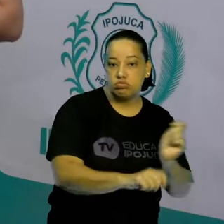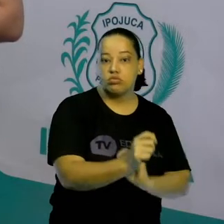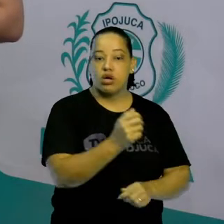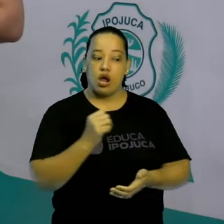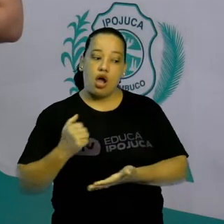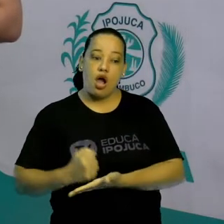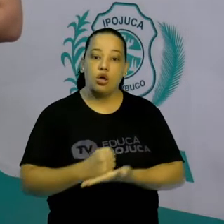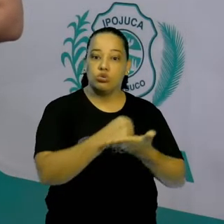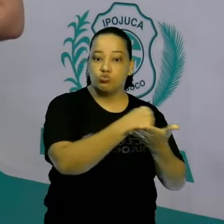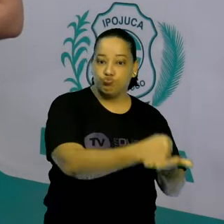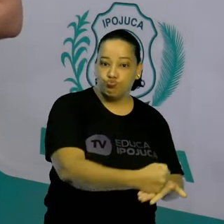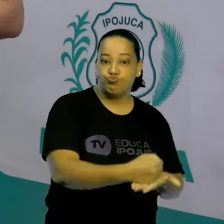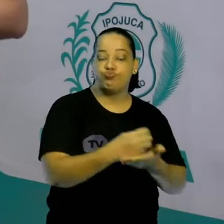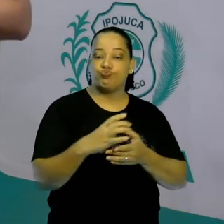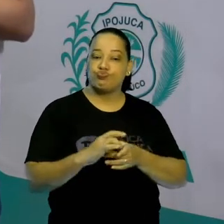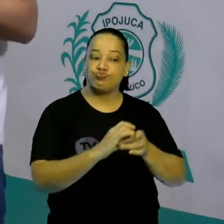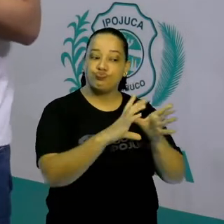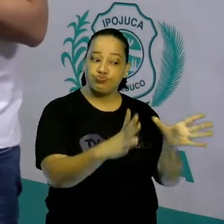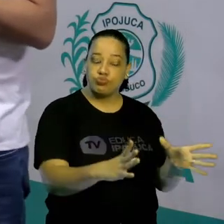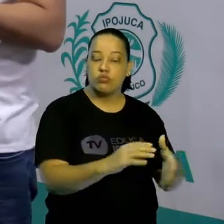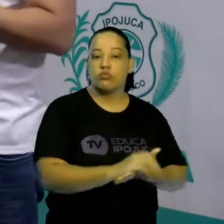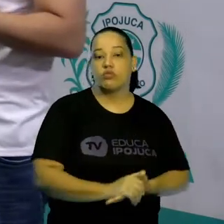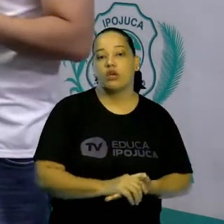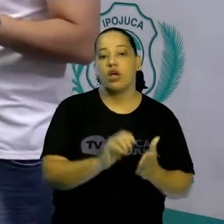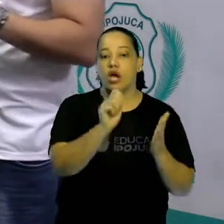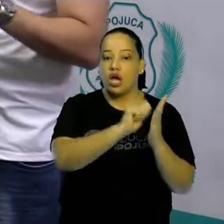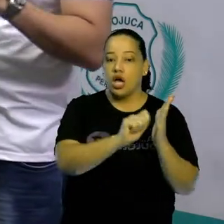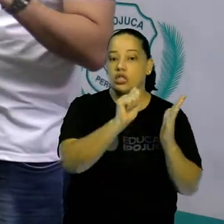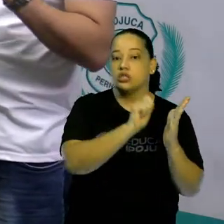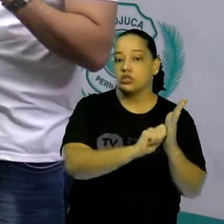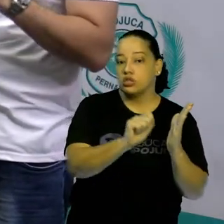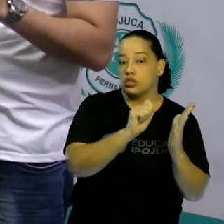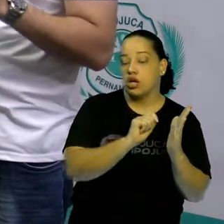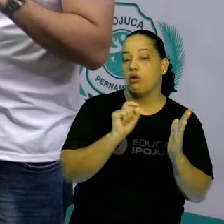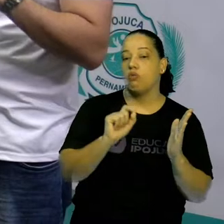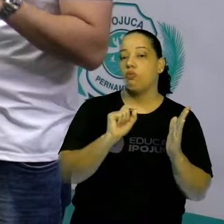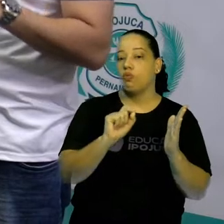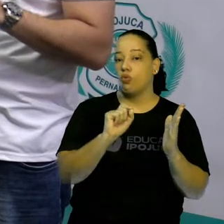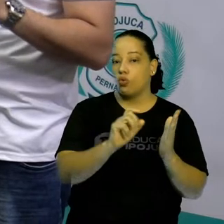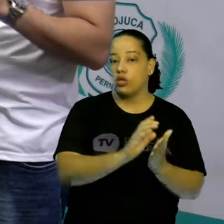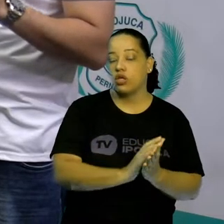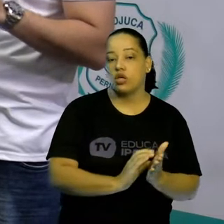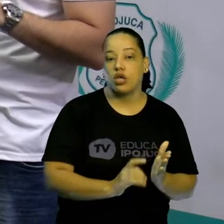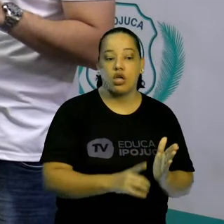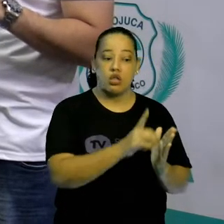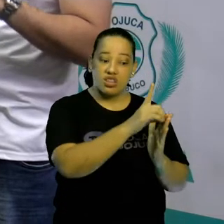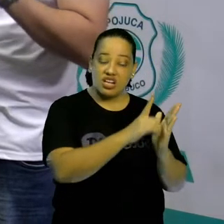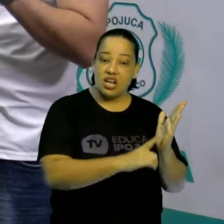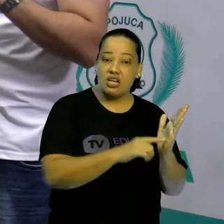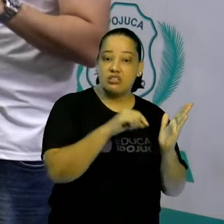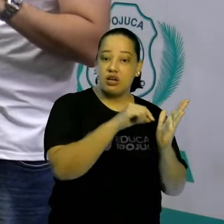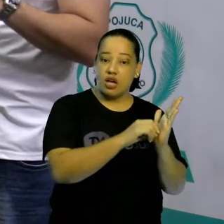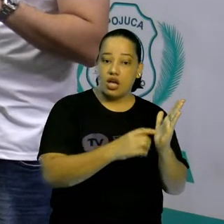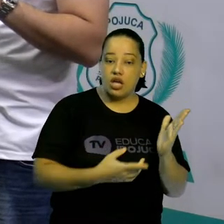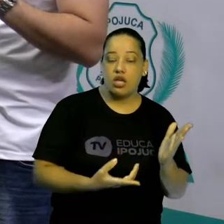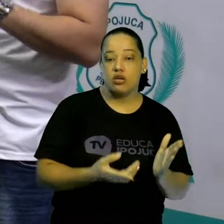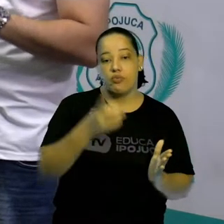monarcas ingleses, tá certo? E vai ser assinada a chamada Criação da Declaração de Direitos